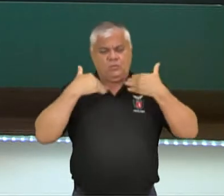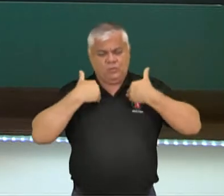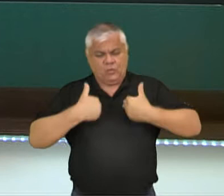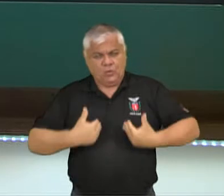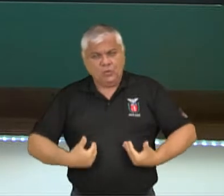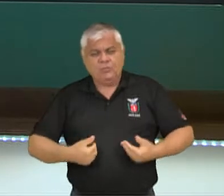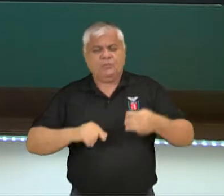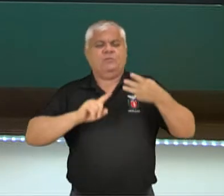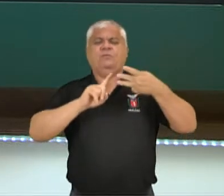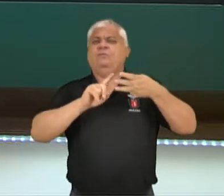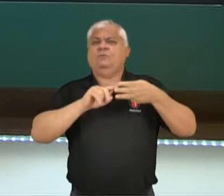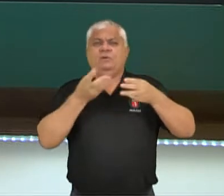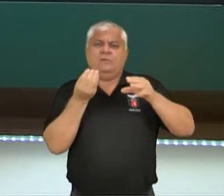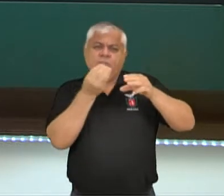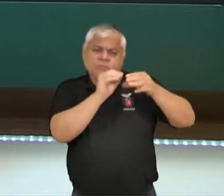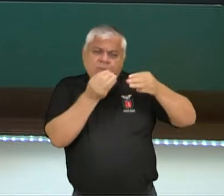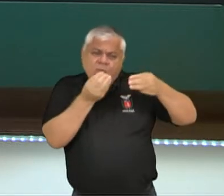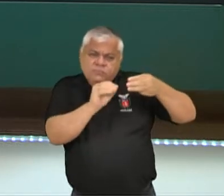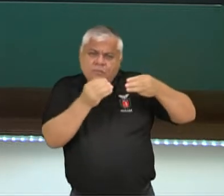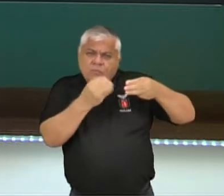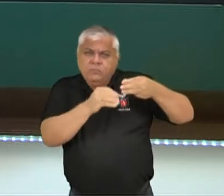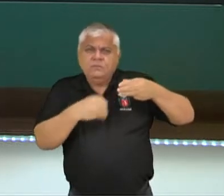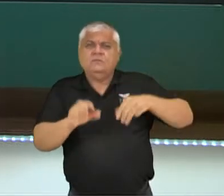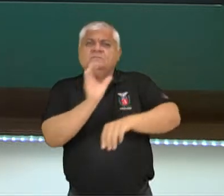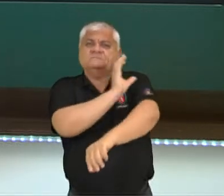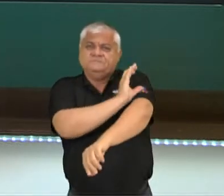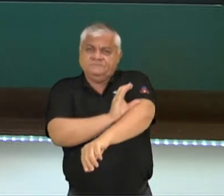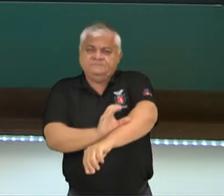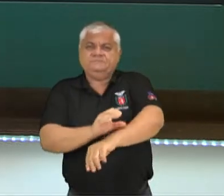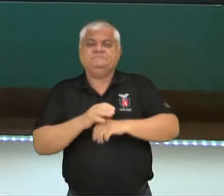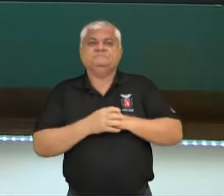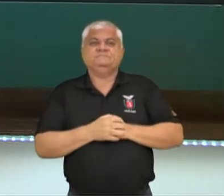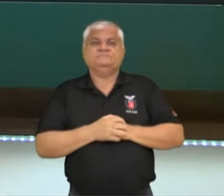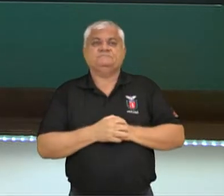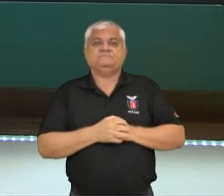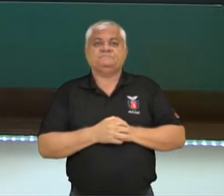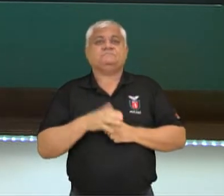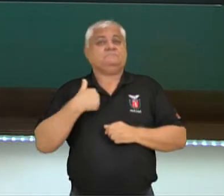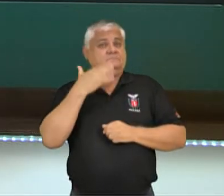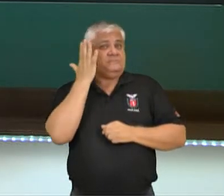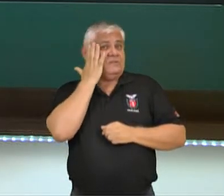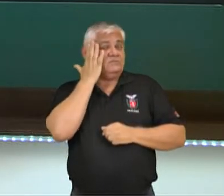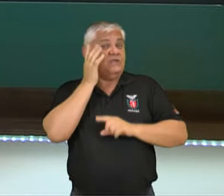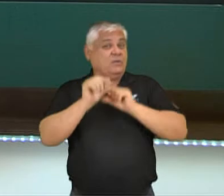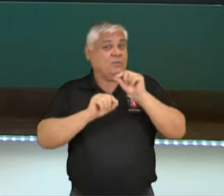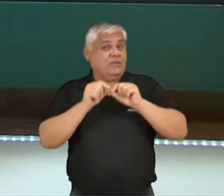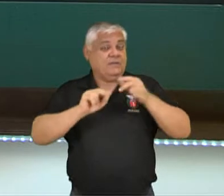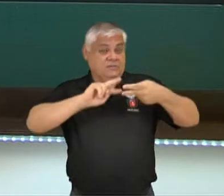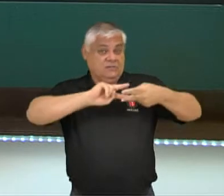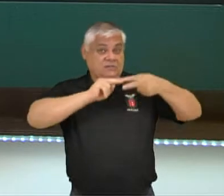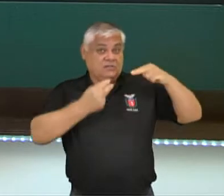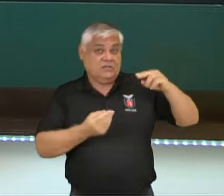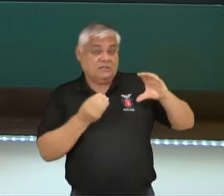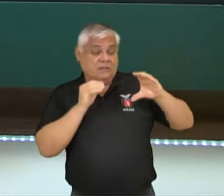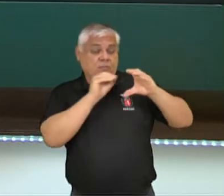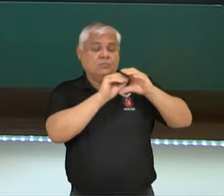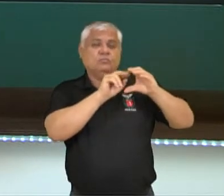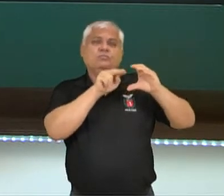do meu organismo, né, fisiologia, ou comportamentais. Então, eu sei que como o DNA está no núcleo,